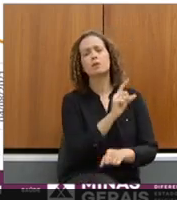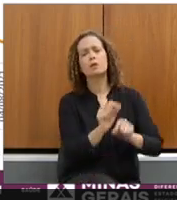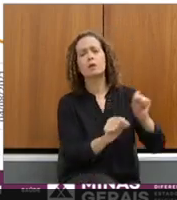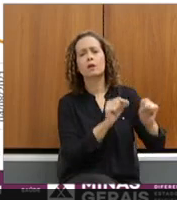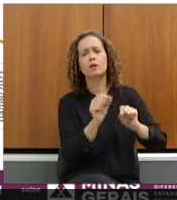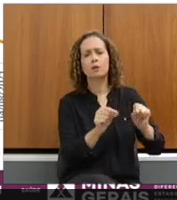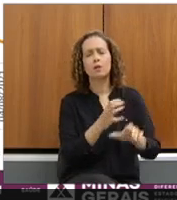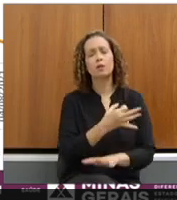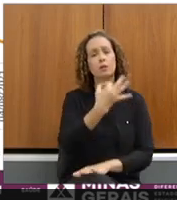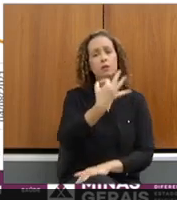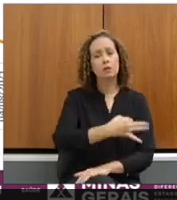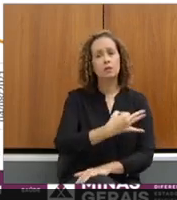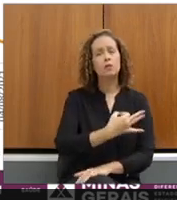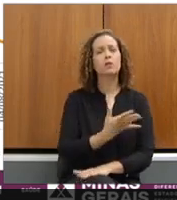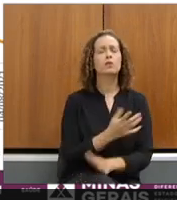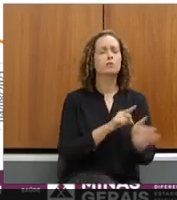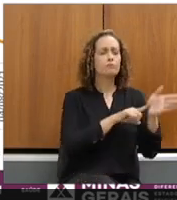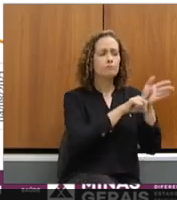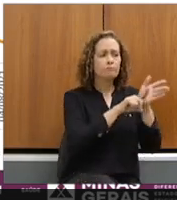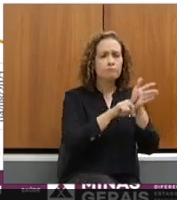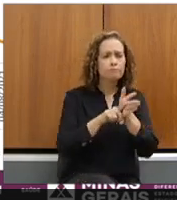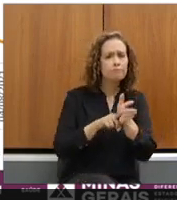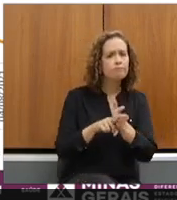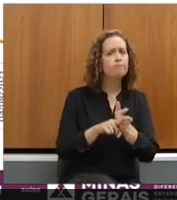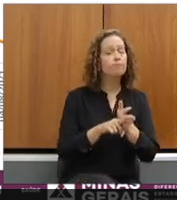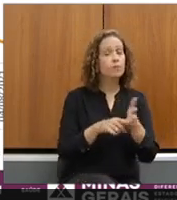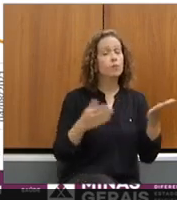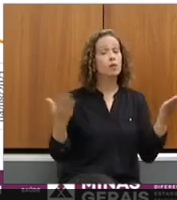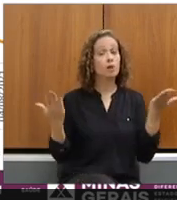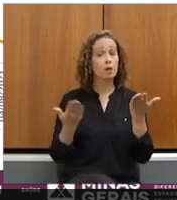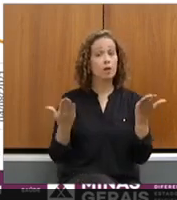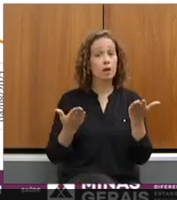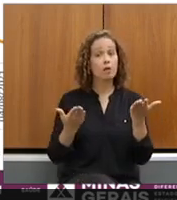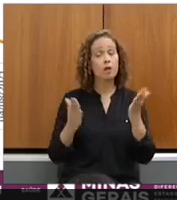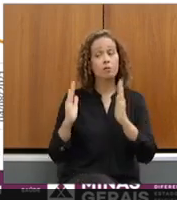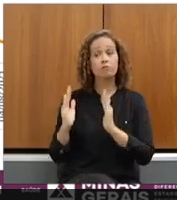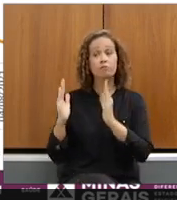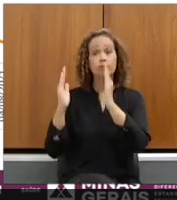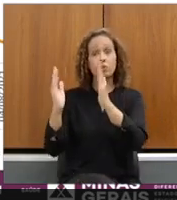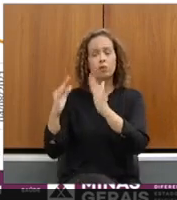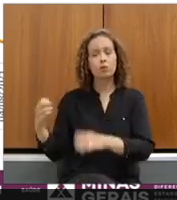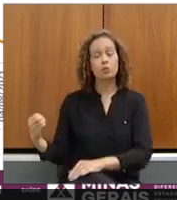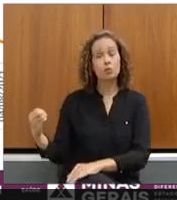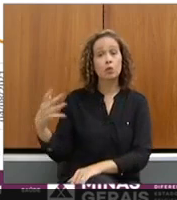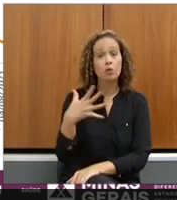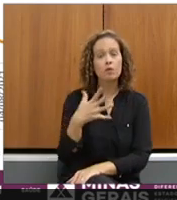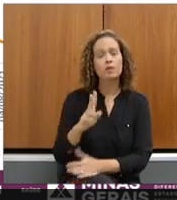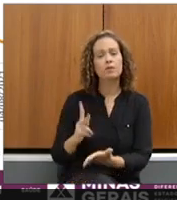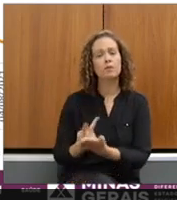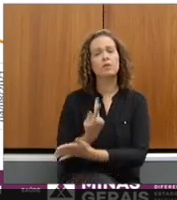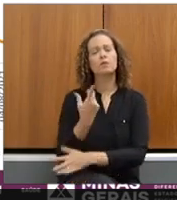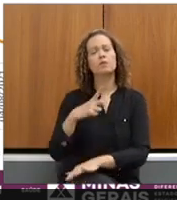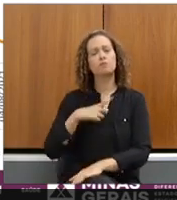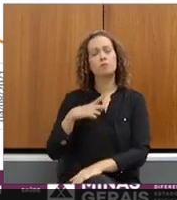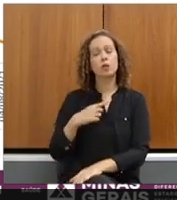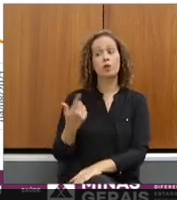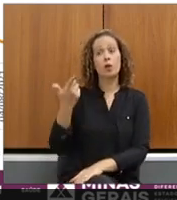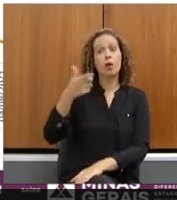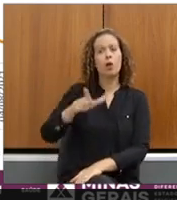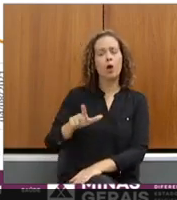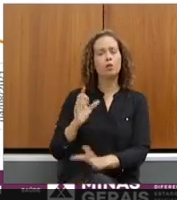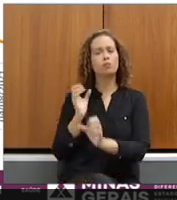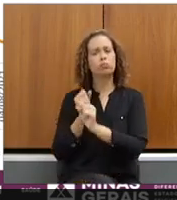exatamente dentro das nossas projeções e agora com essas novas cepas circulando nós temos uma outra projeção